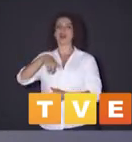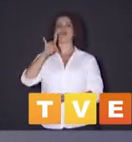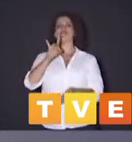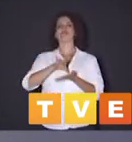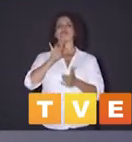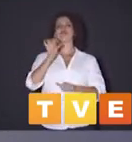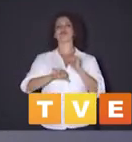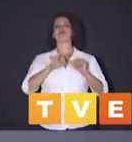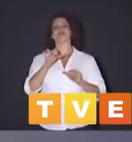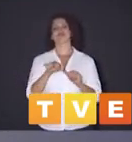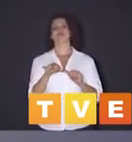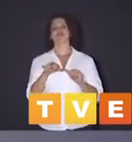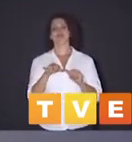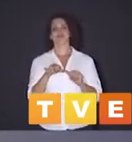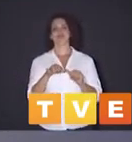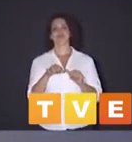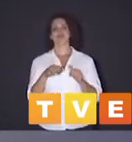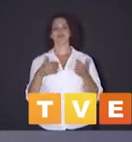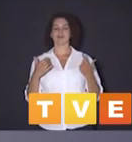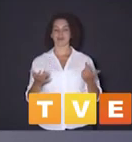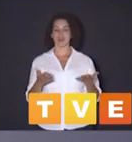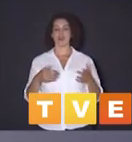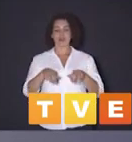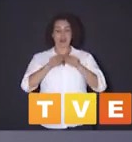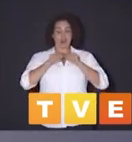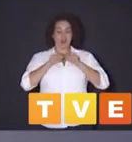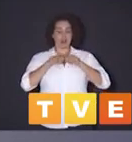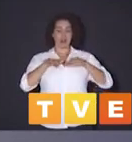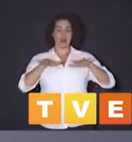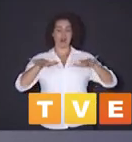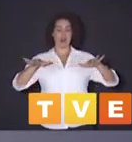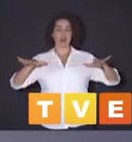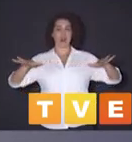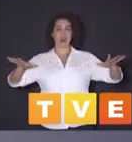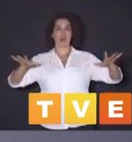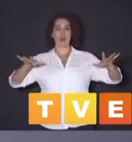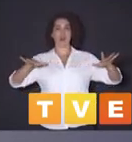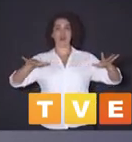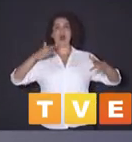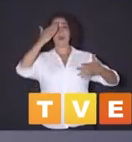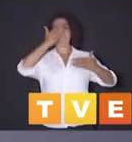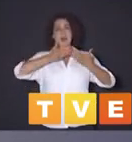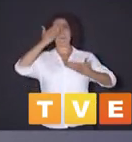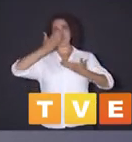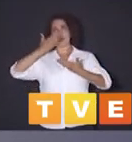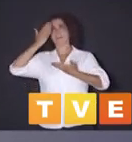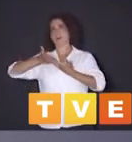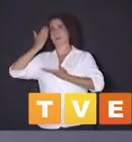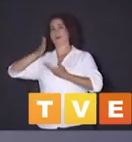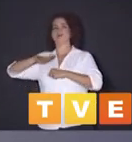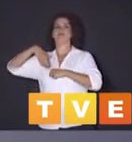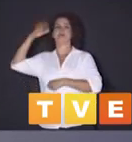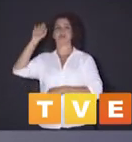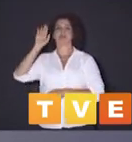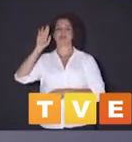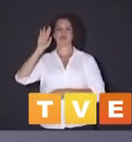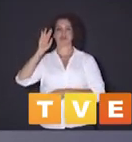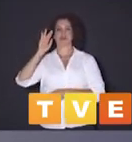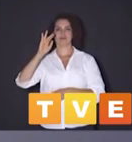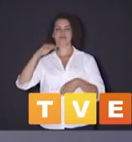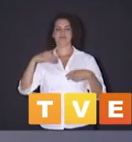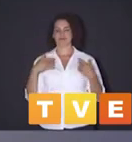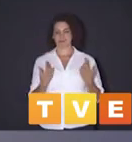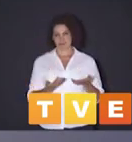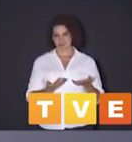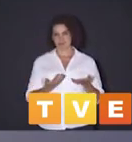colocam ali a sua assinatura então você compartilha você vai aumentando agrega credibilidade daquela informação o que